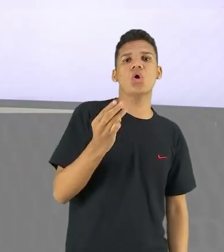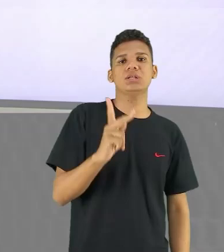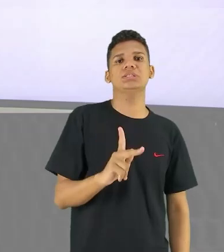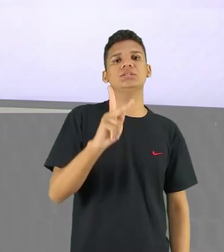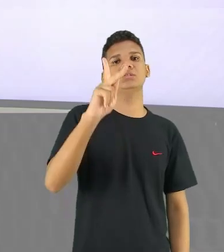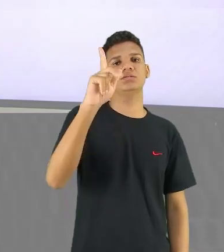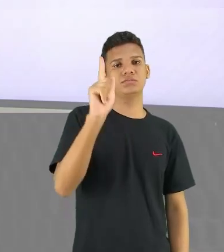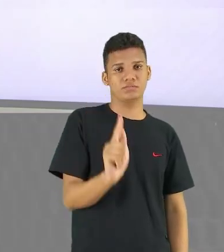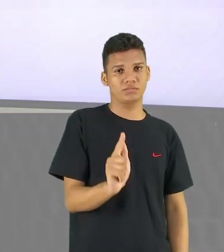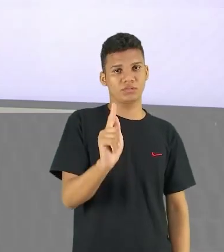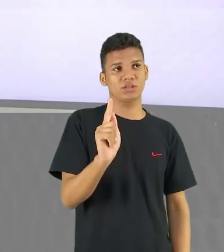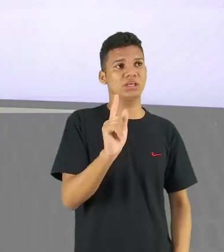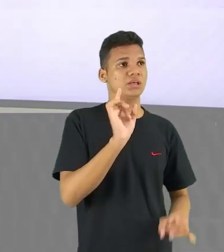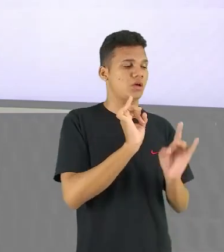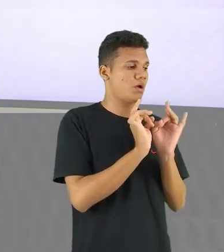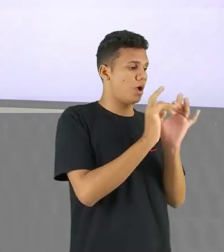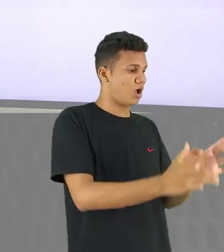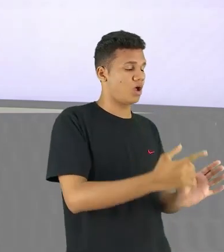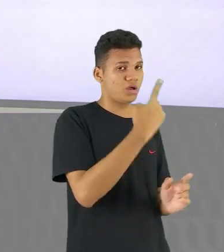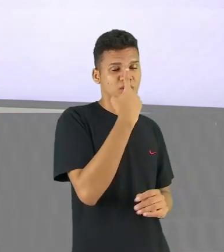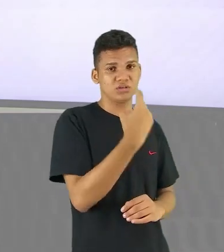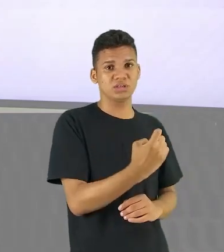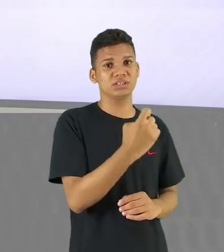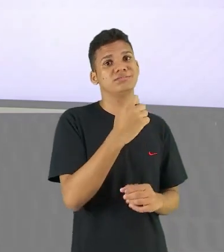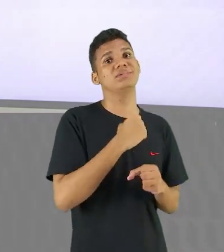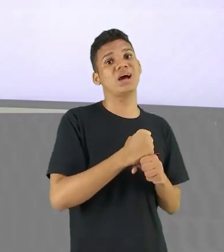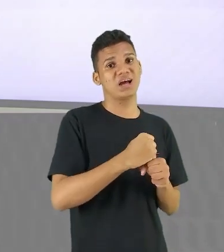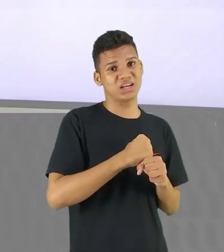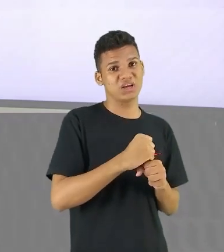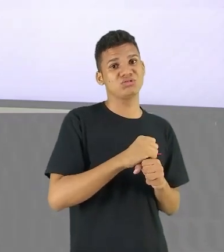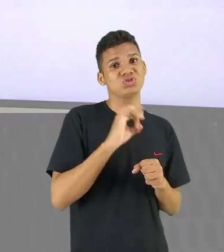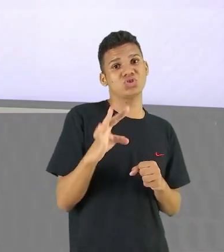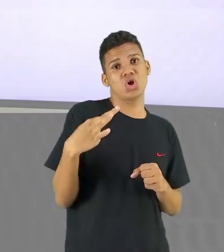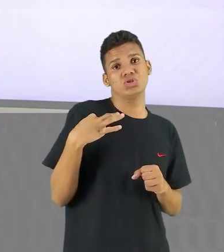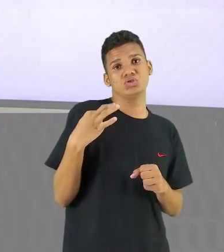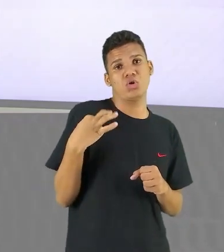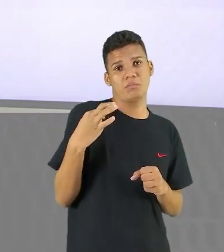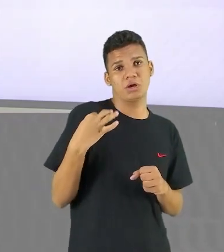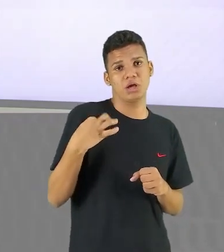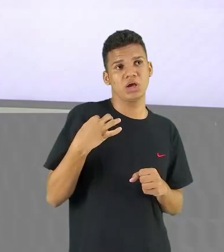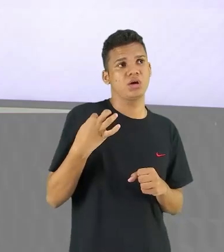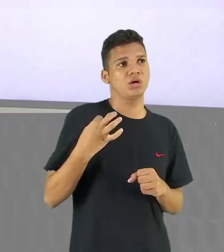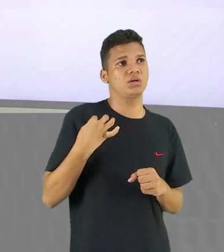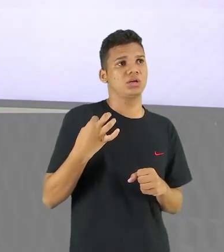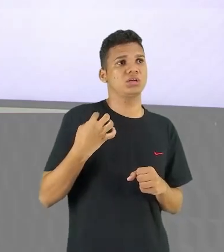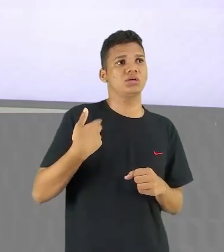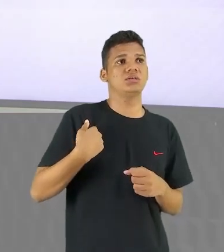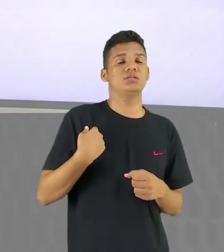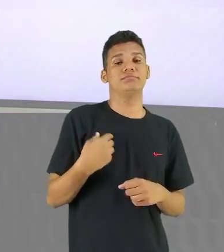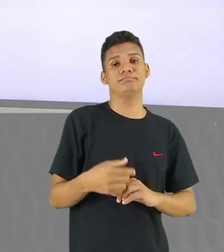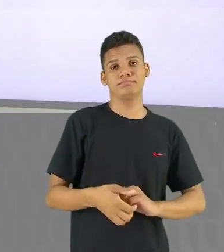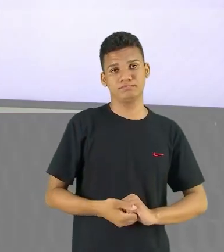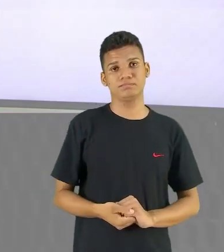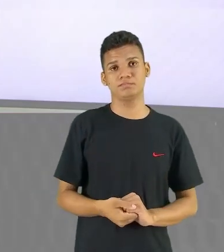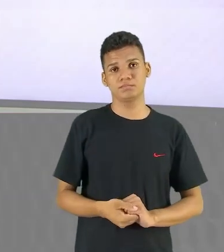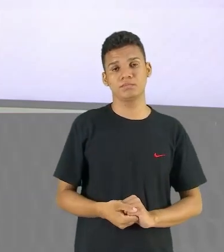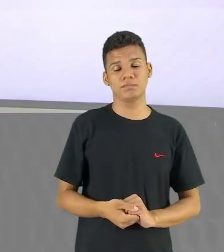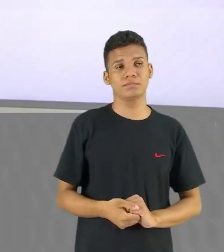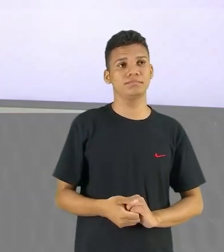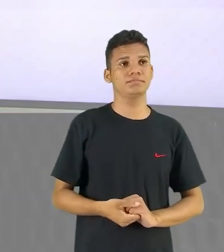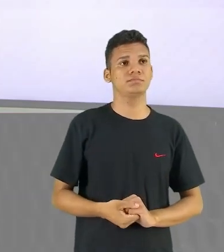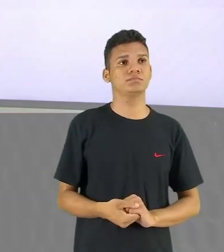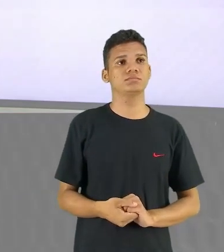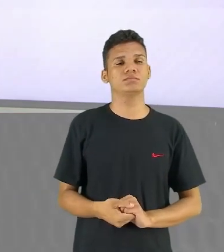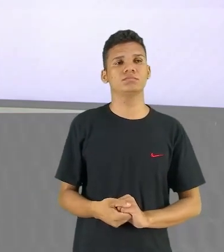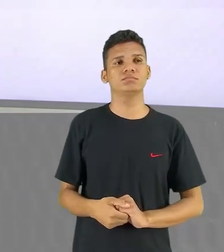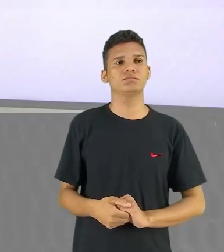quilos descartados por ano, só de roupa, só de material têxtil, né, de tecido. Around